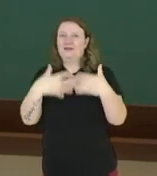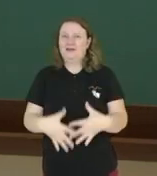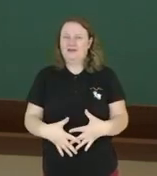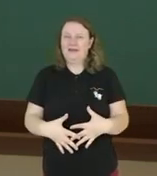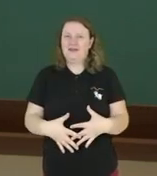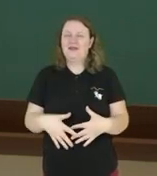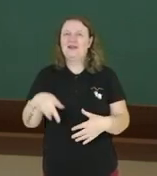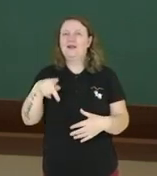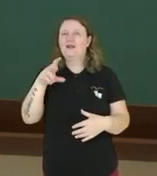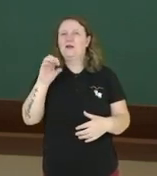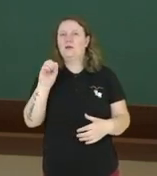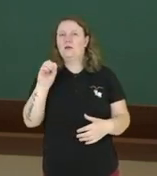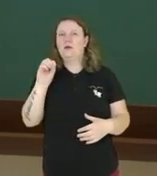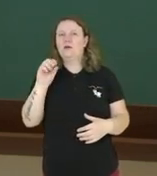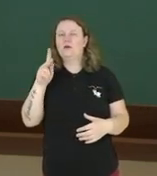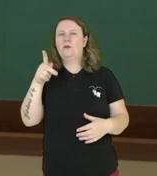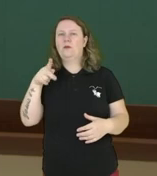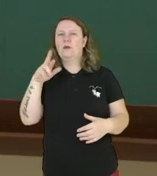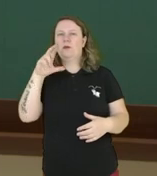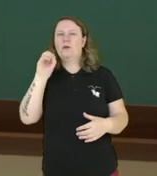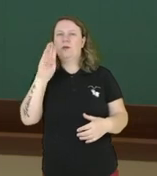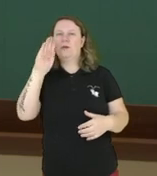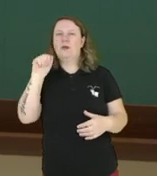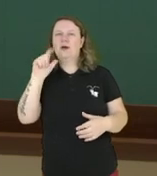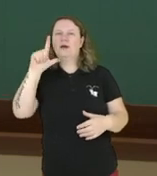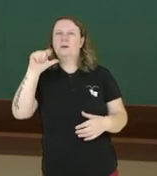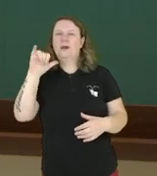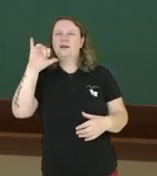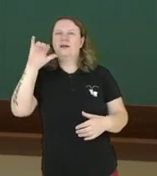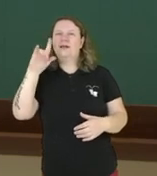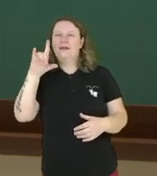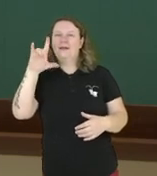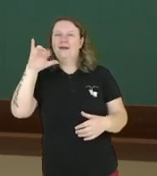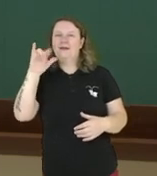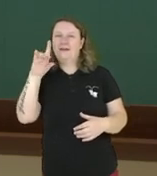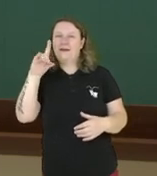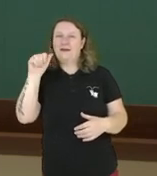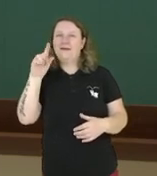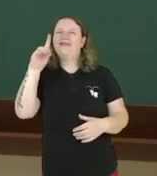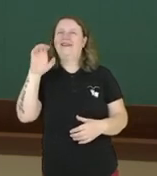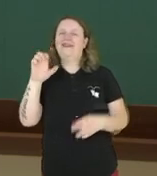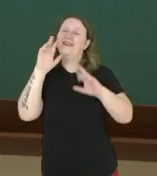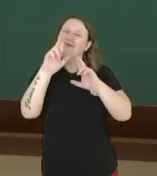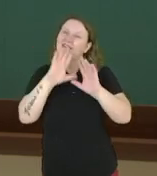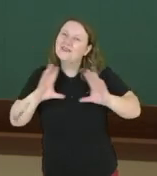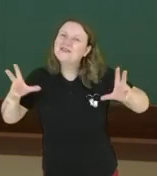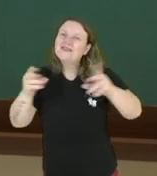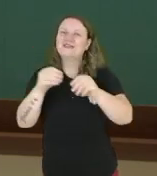probabilidade e eventos dependentes. Espero que vocês tenham gostado e até breve!